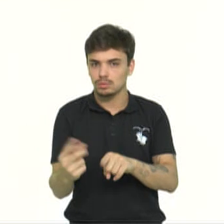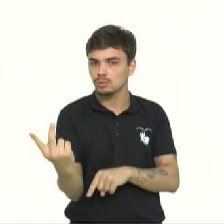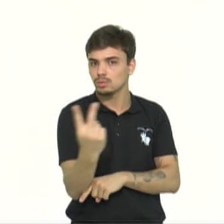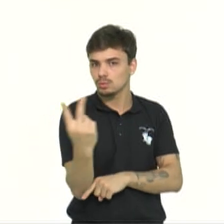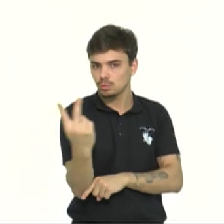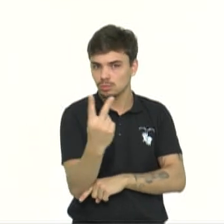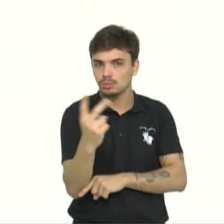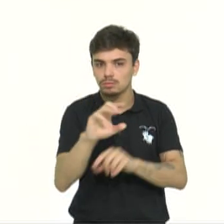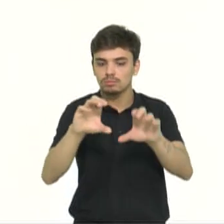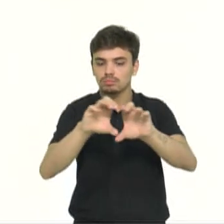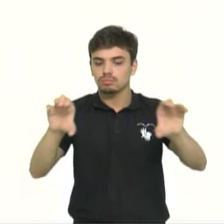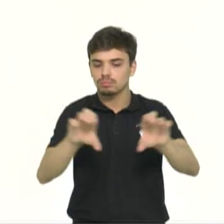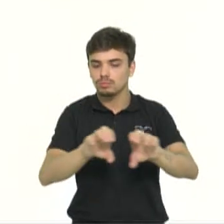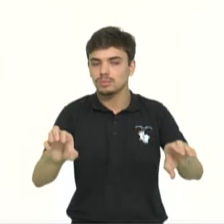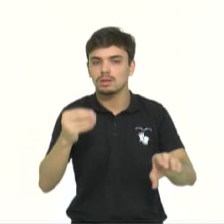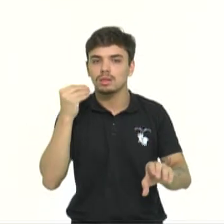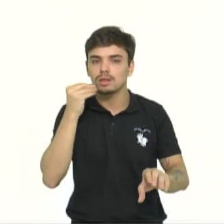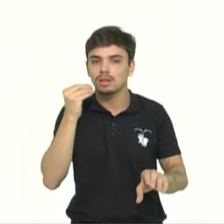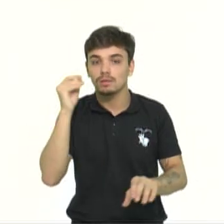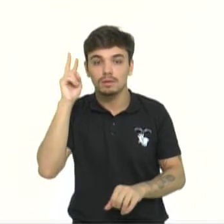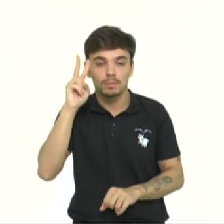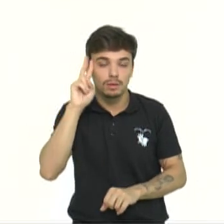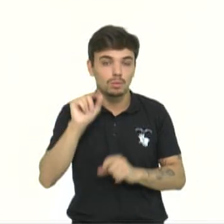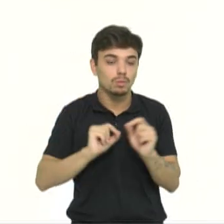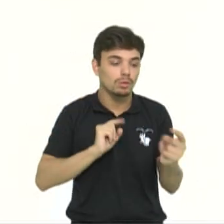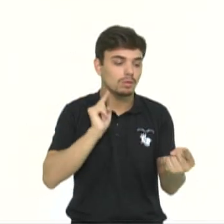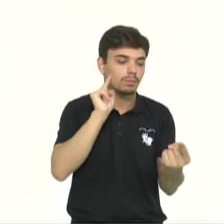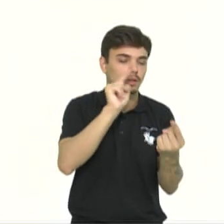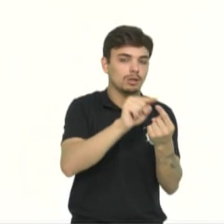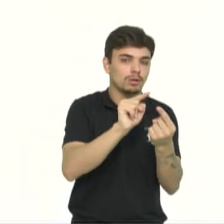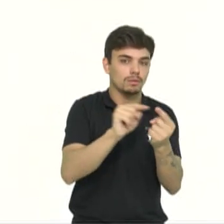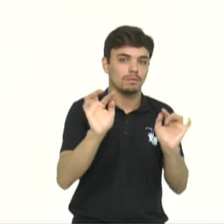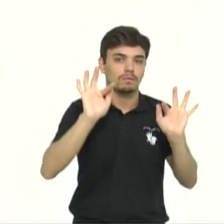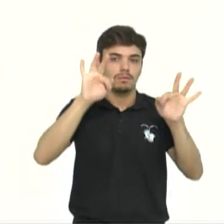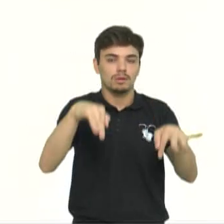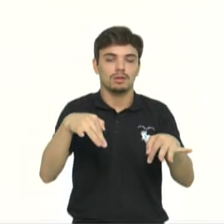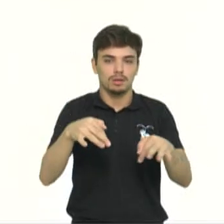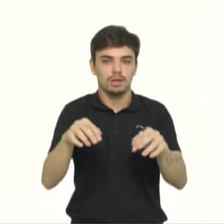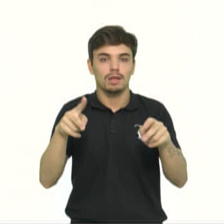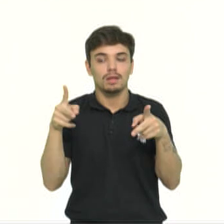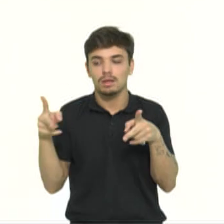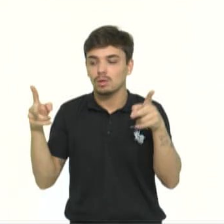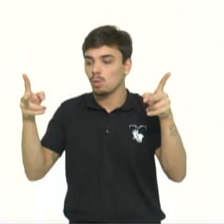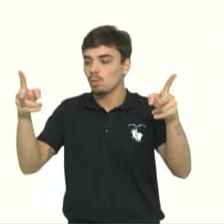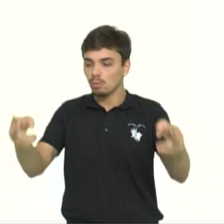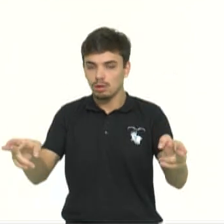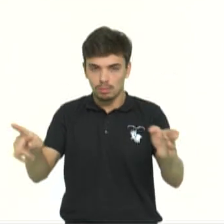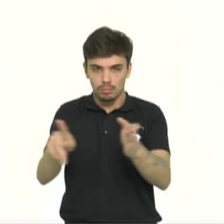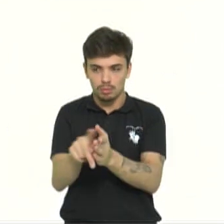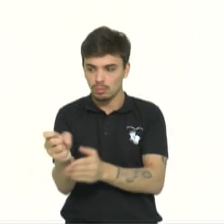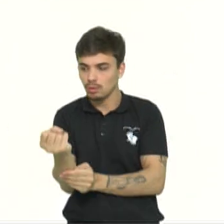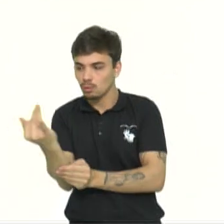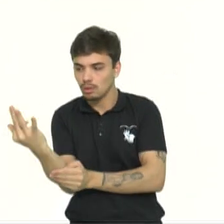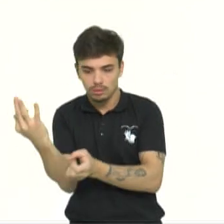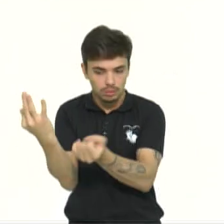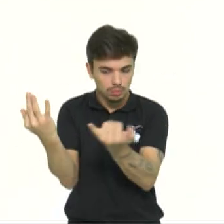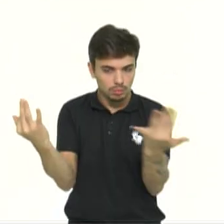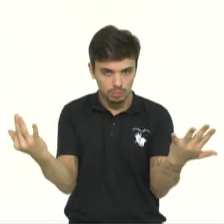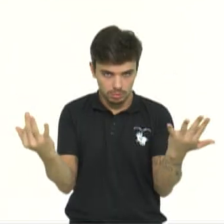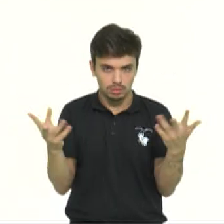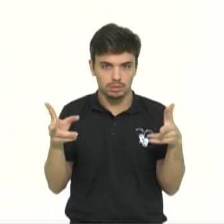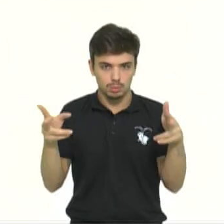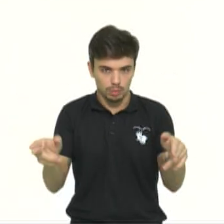a gente faz por tentativa, lembrando que o objetivo final é equalizar aqui as quantidades dos dois lados